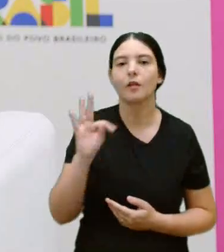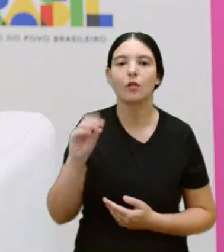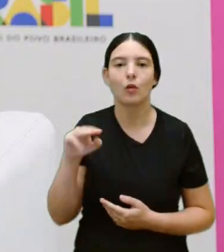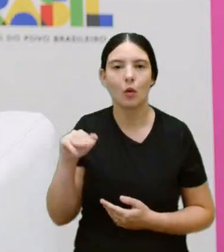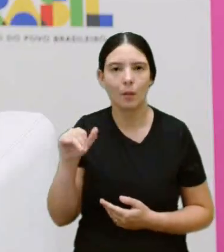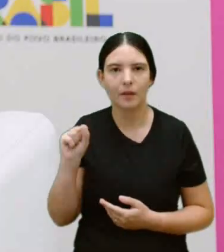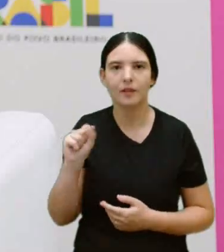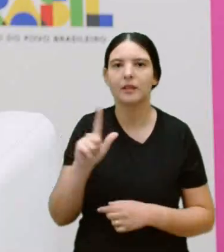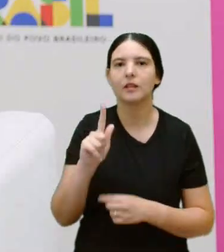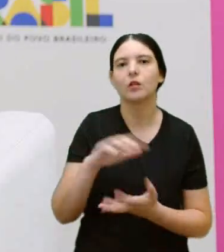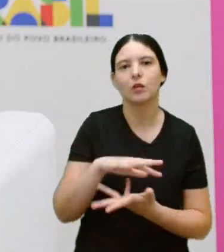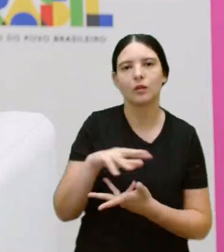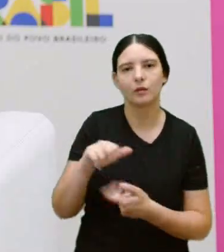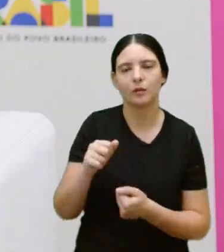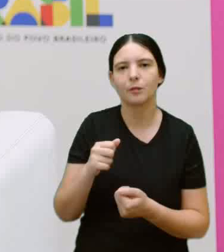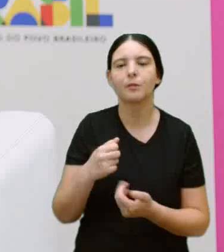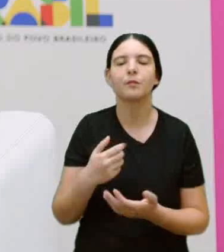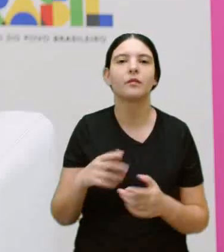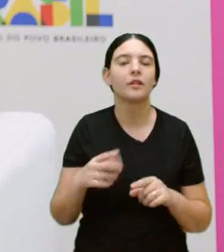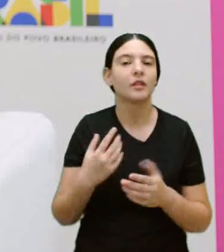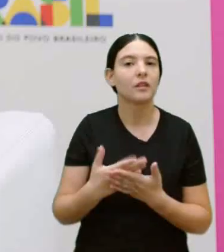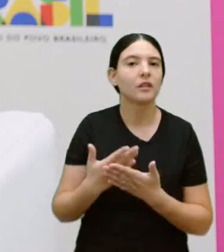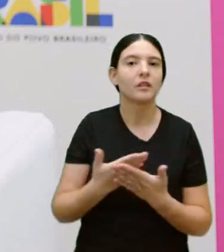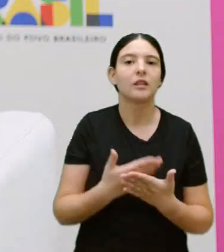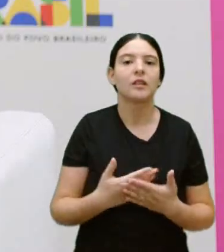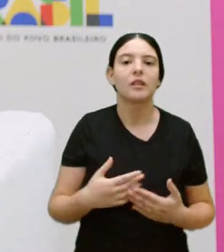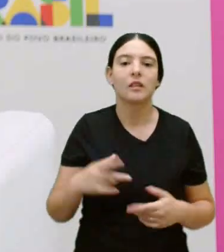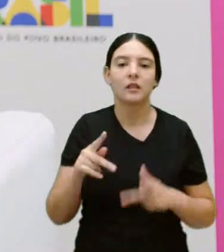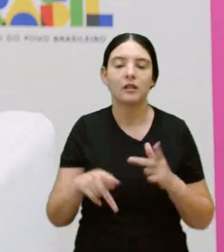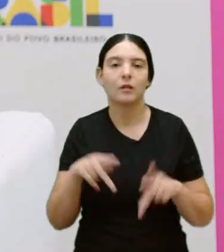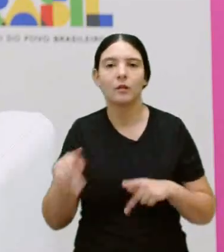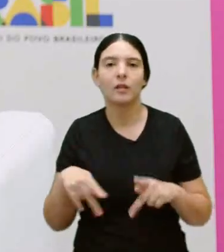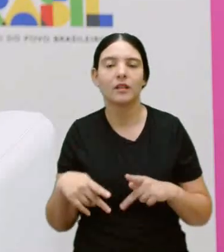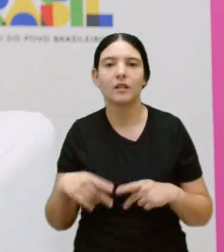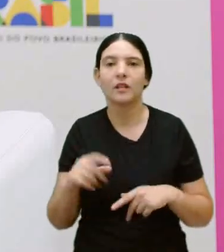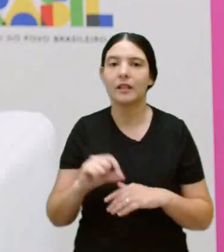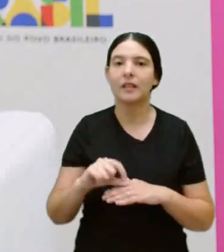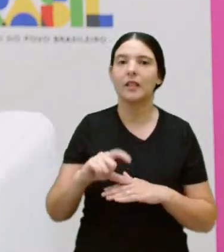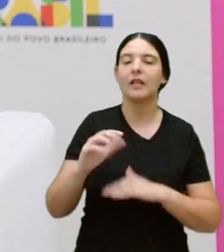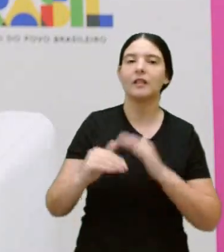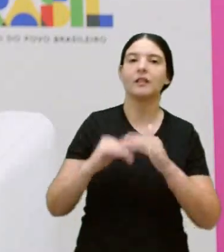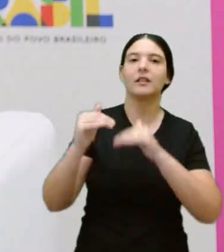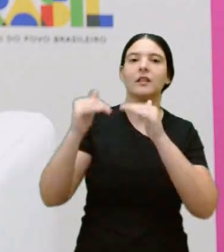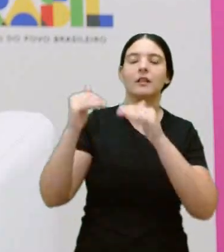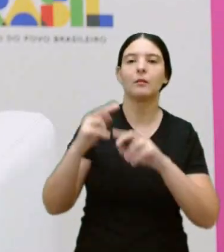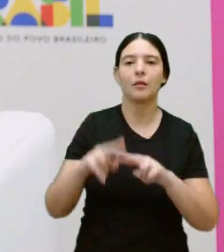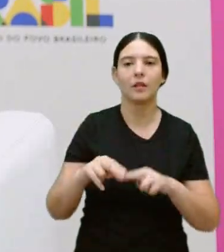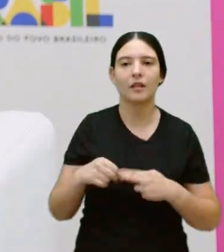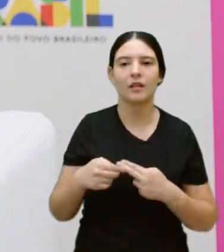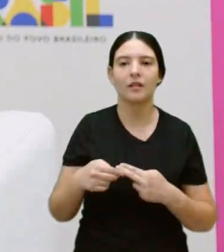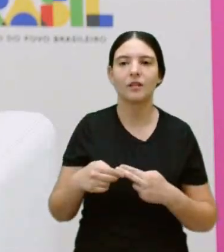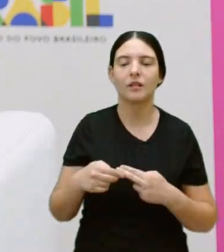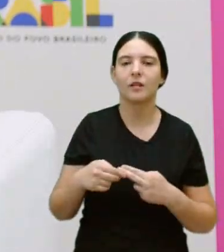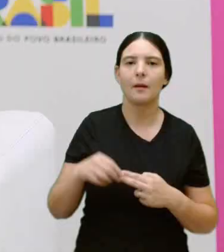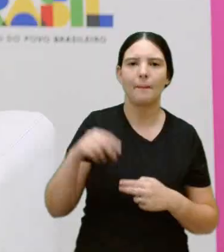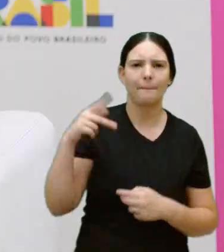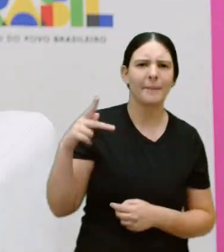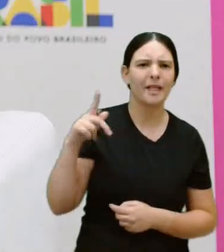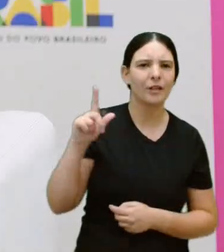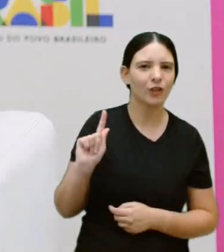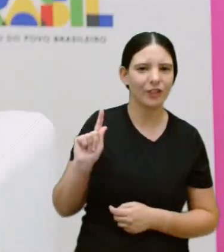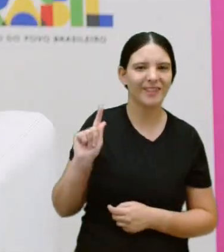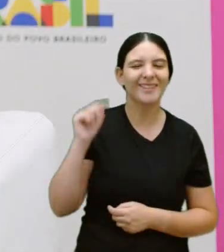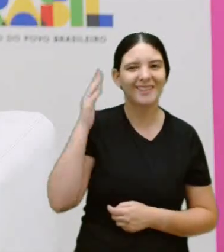demógrafo, geógrafo, ele vai falar que a população cresce em progressão geométrica. Lembra de matemática? PG é uma